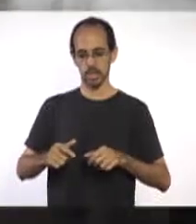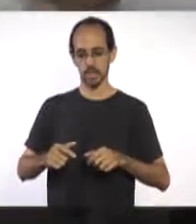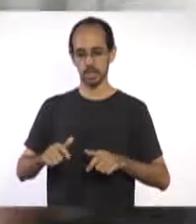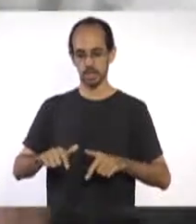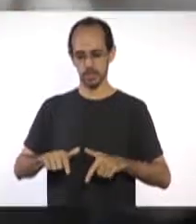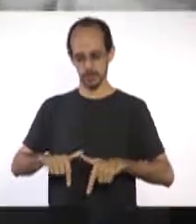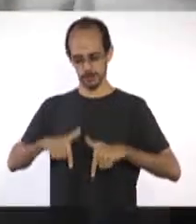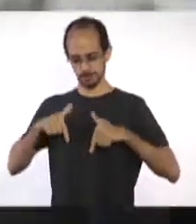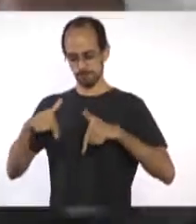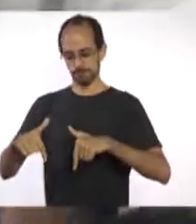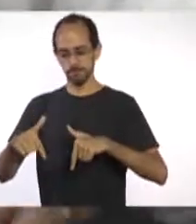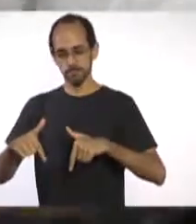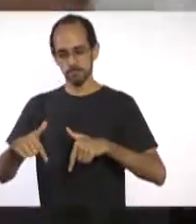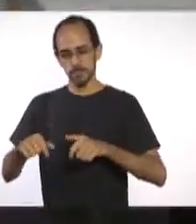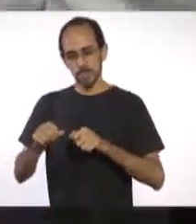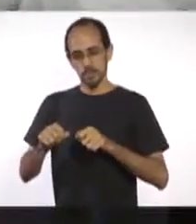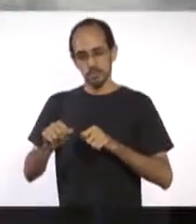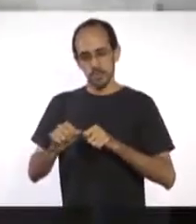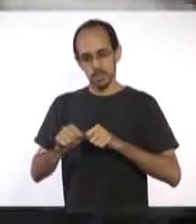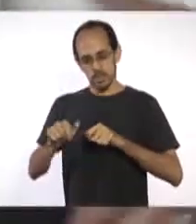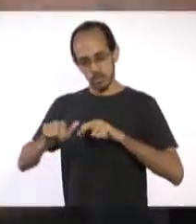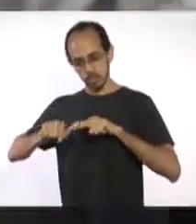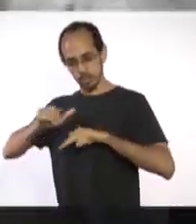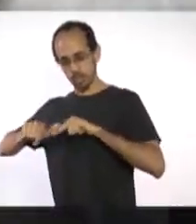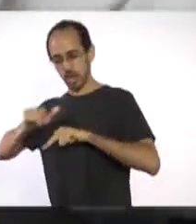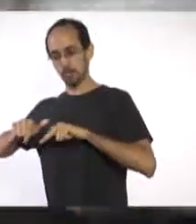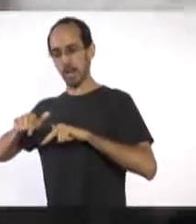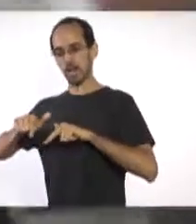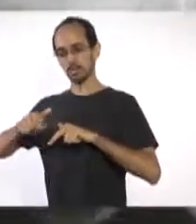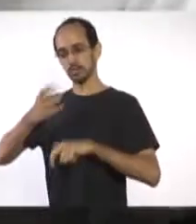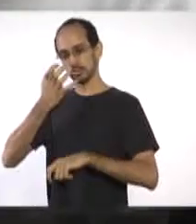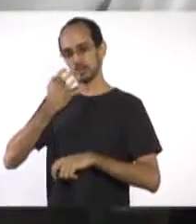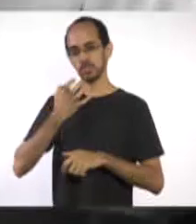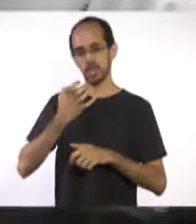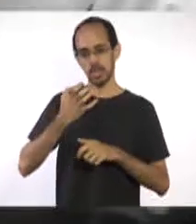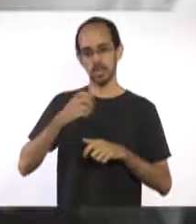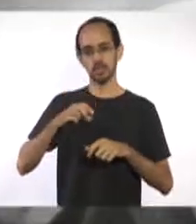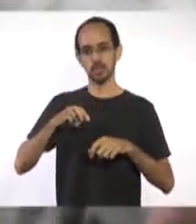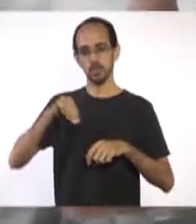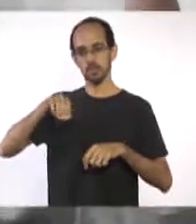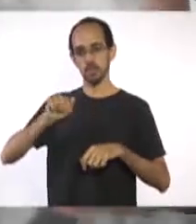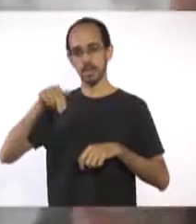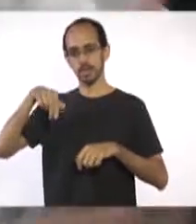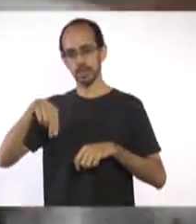para exercer a atividade ou a função de um mandato